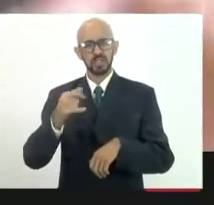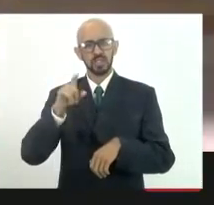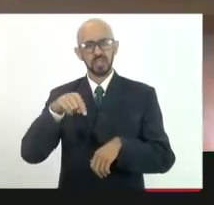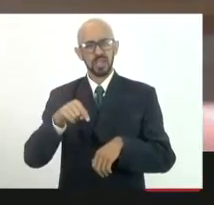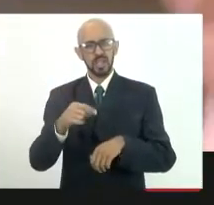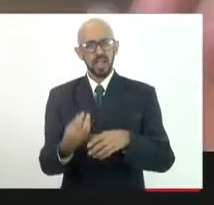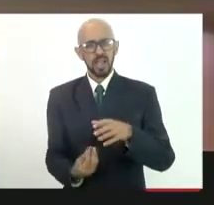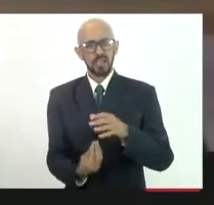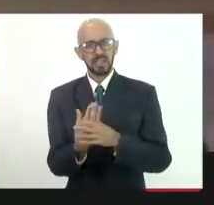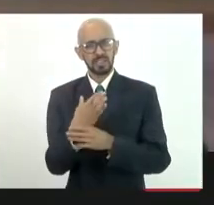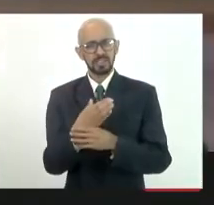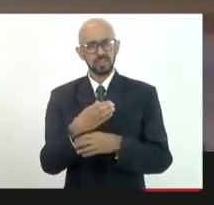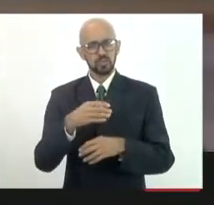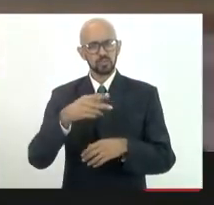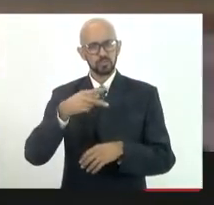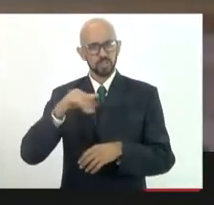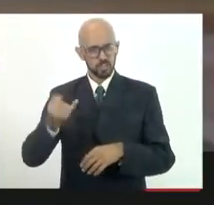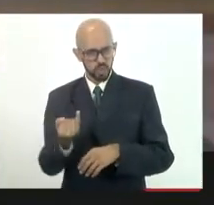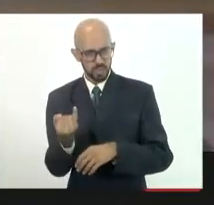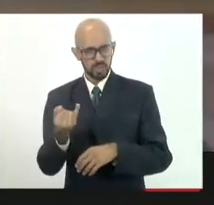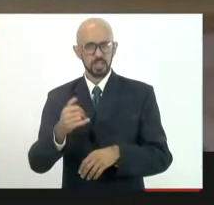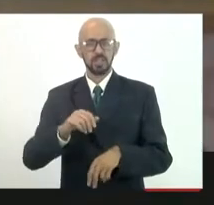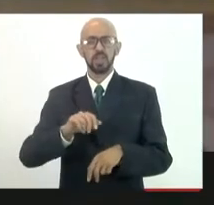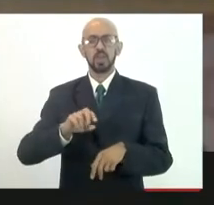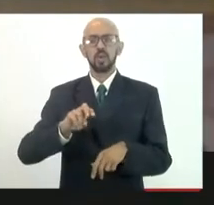se aquela forma de organização, por exemplo,